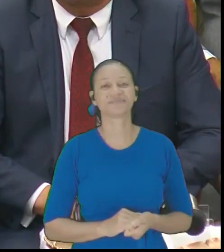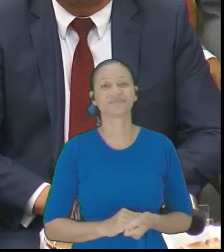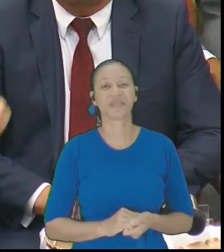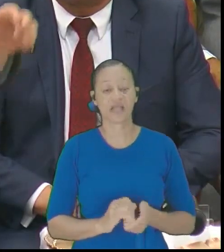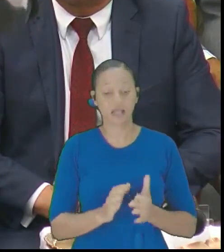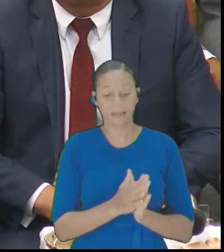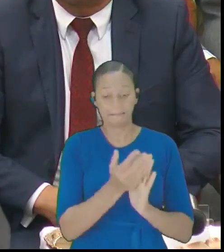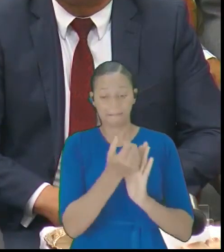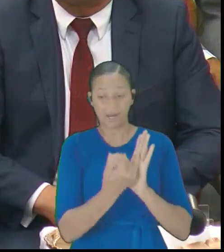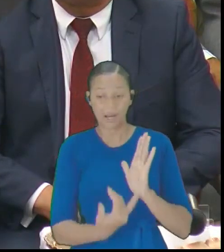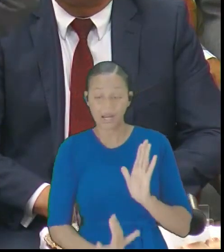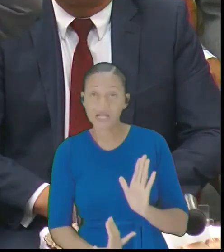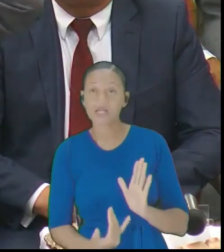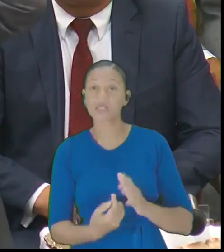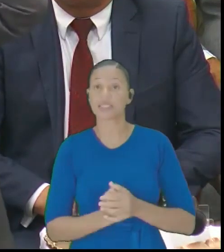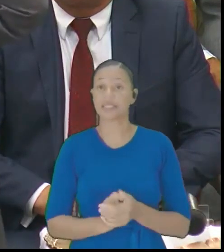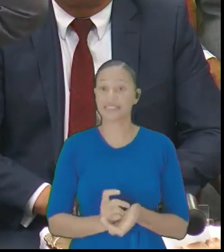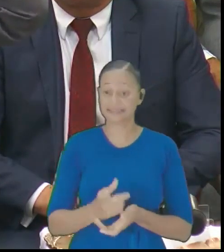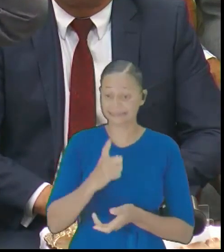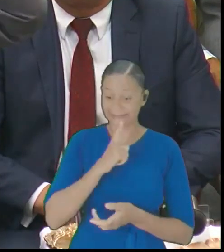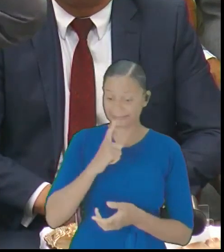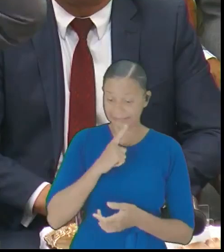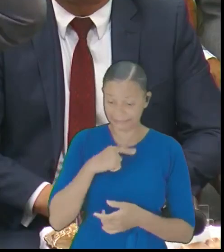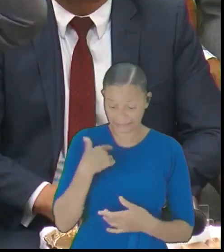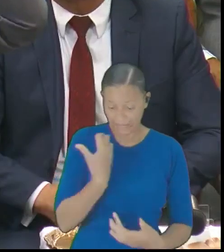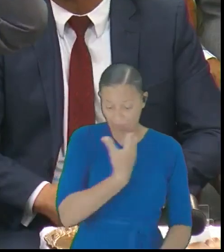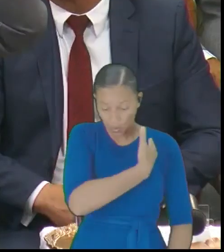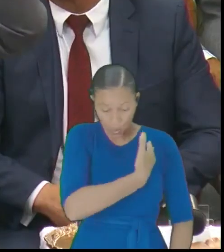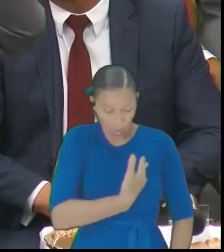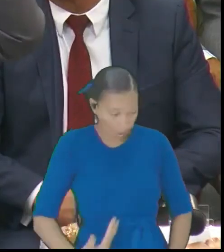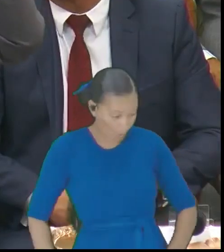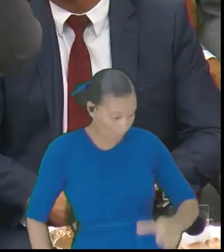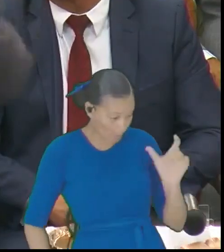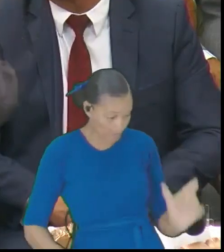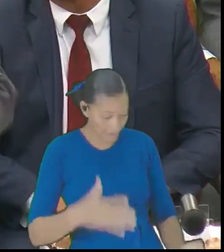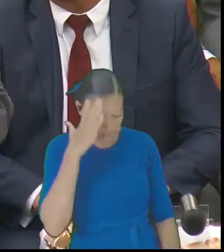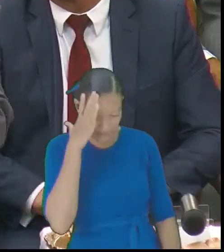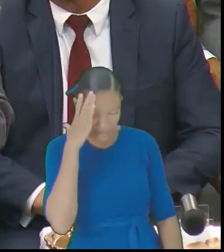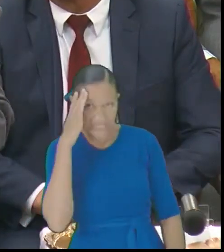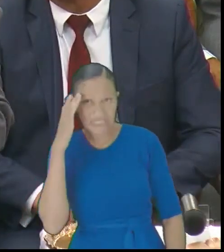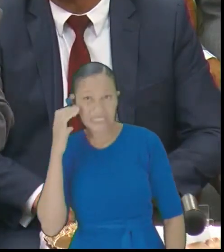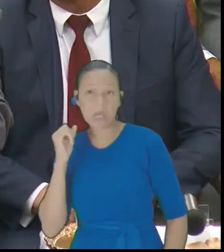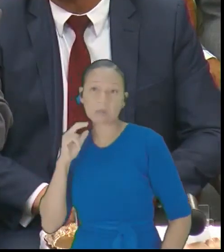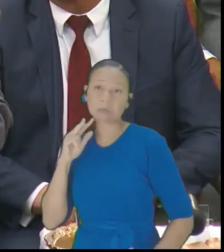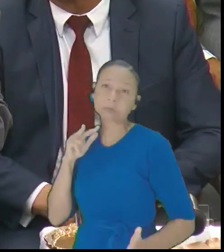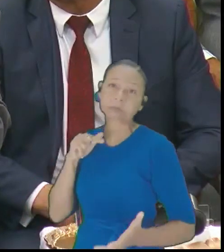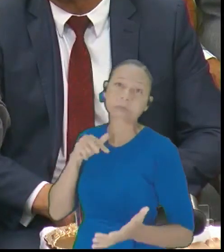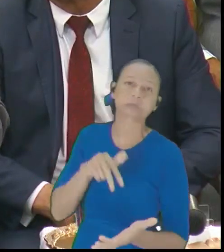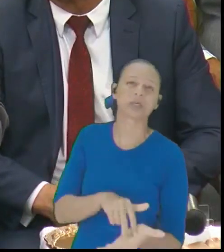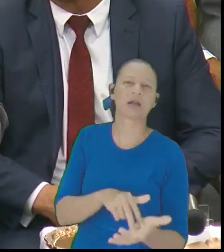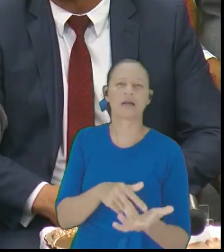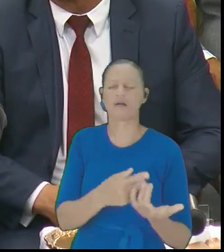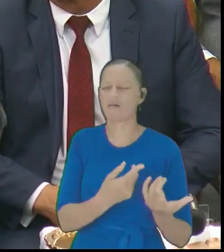A Bíblia diz ainda que o espírito do governador de Salomão se levante contra ti, não deixe o